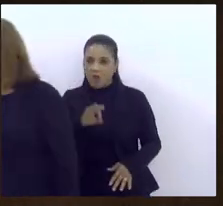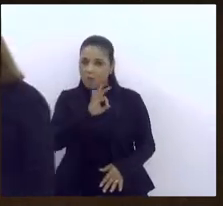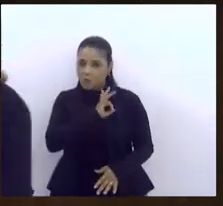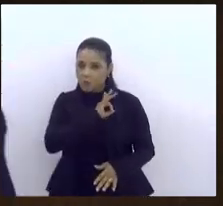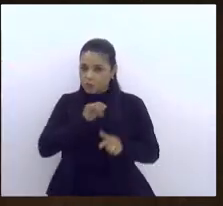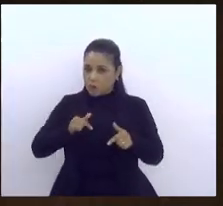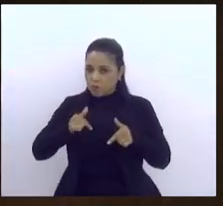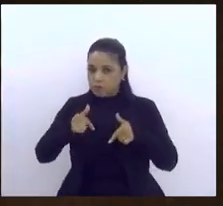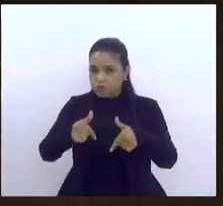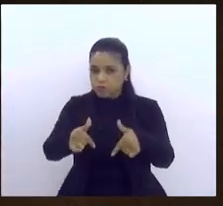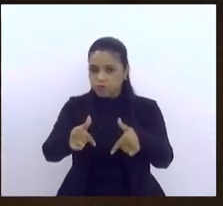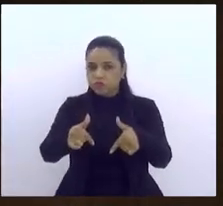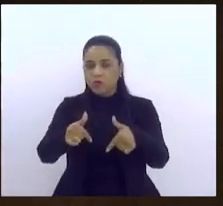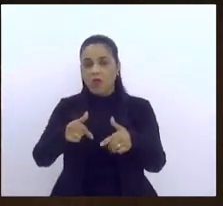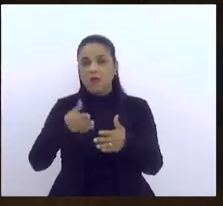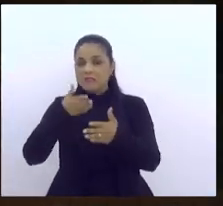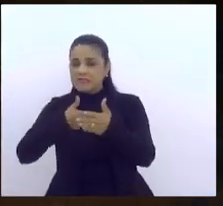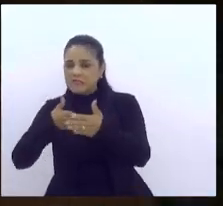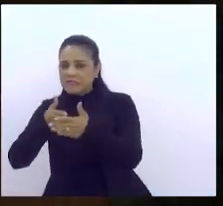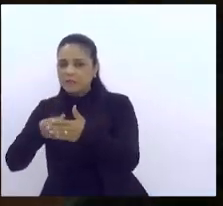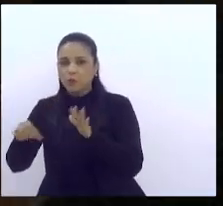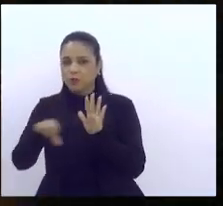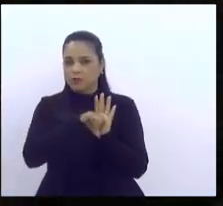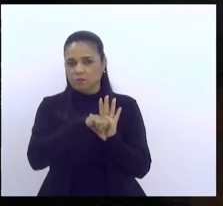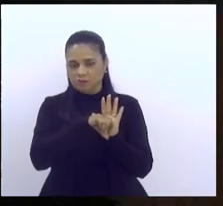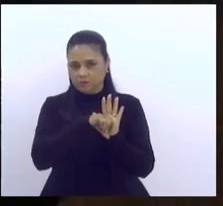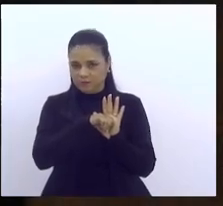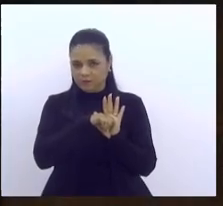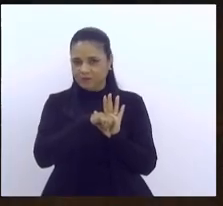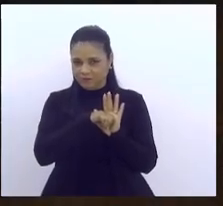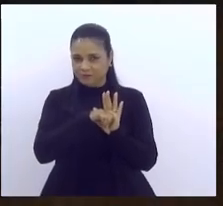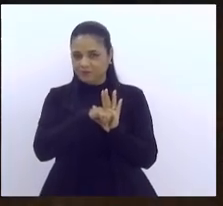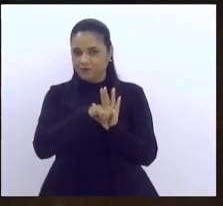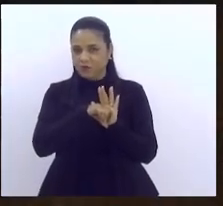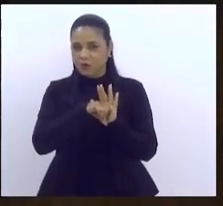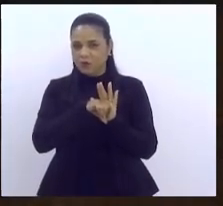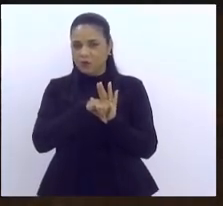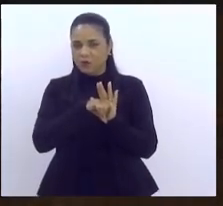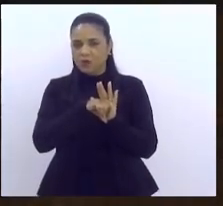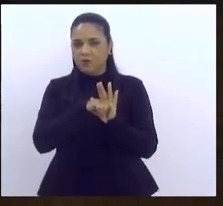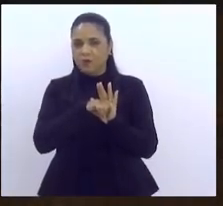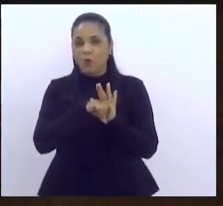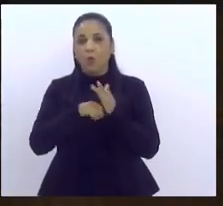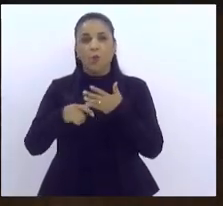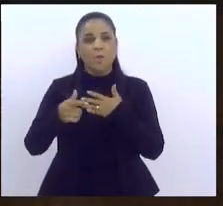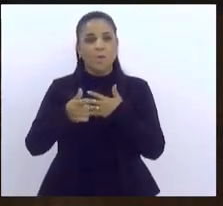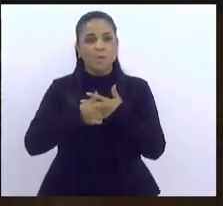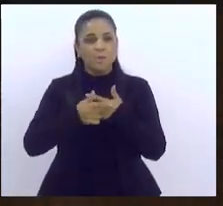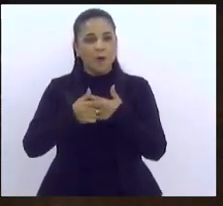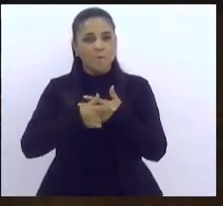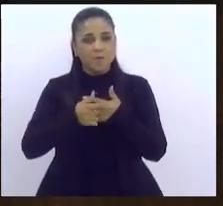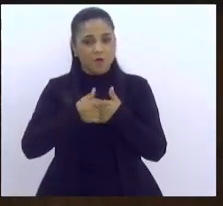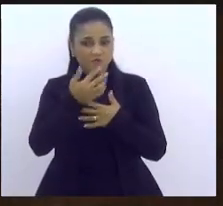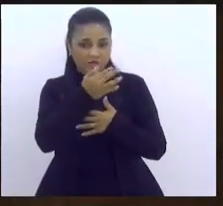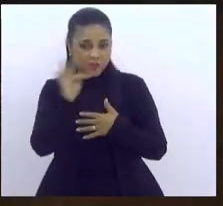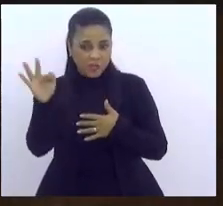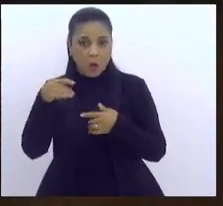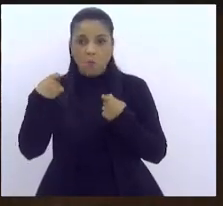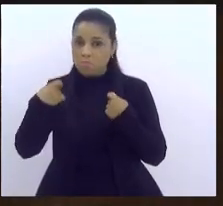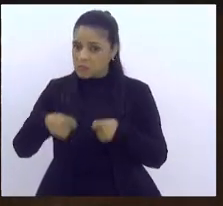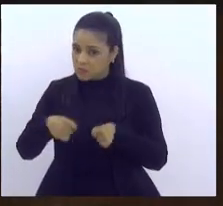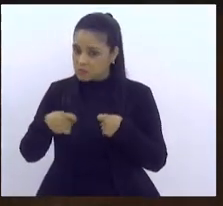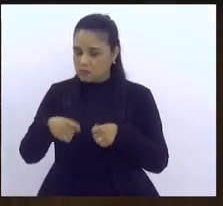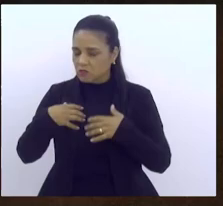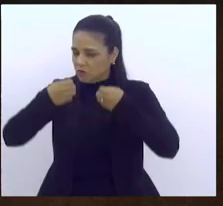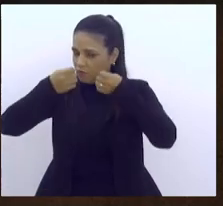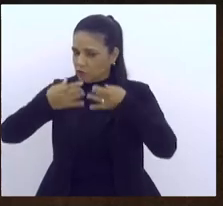ela inibe o cometimento de crimes. Eu não vou adentrar aqui no escopo do papel federal que é necessário, e sempre